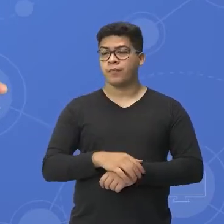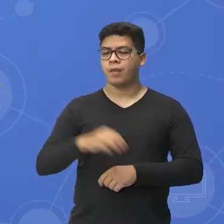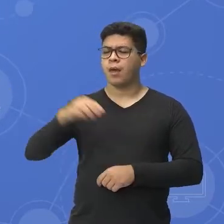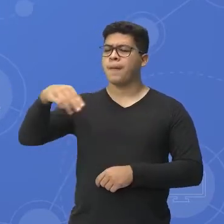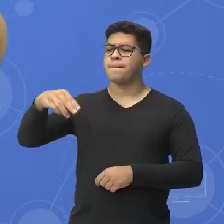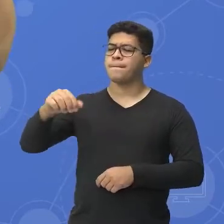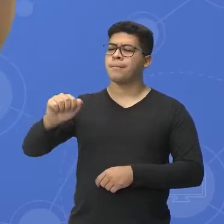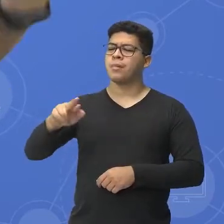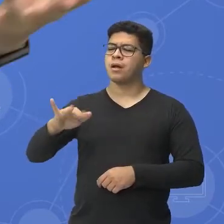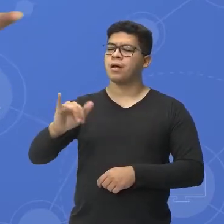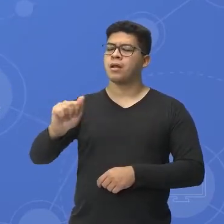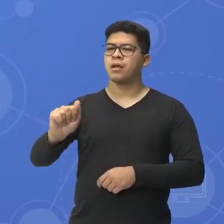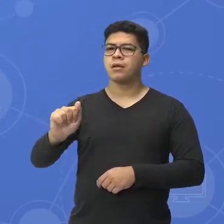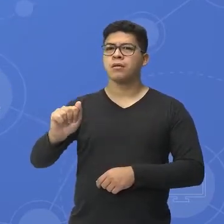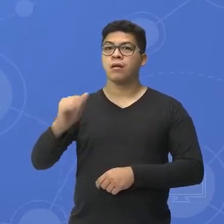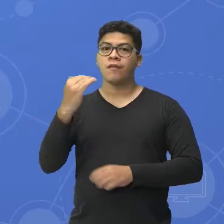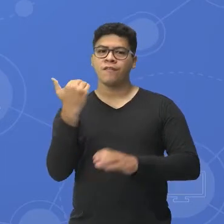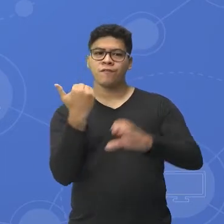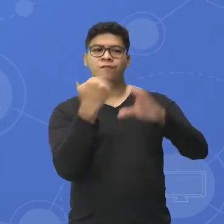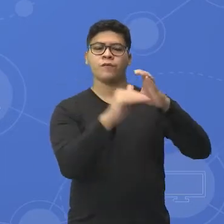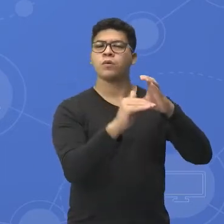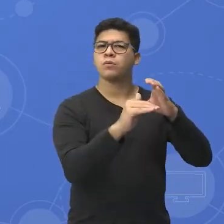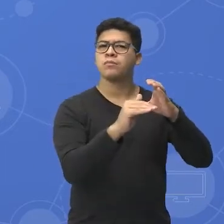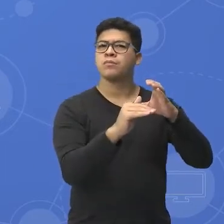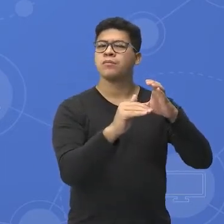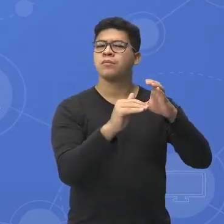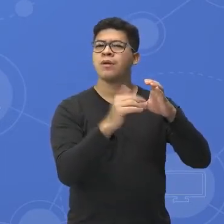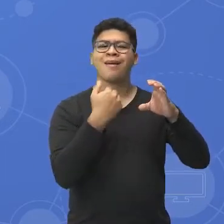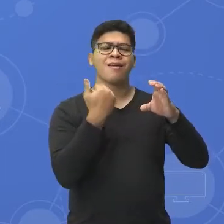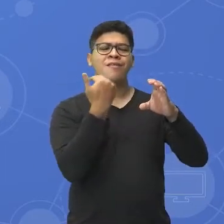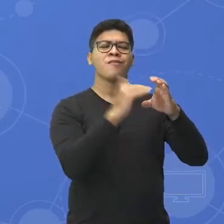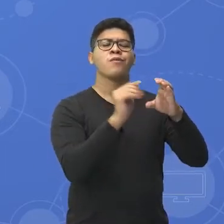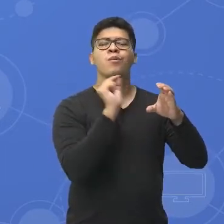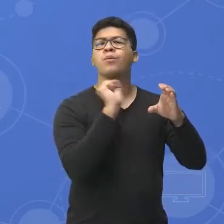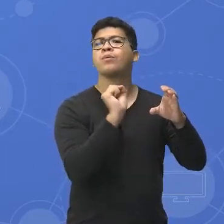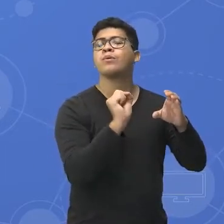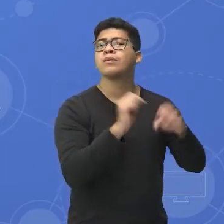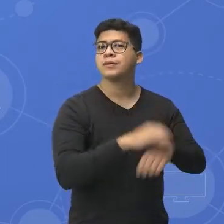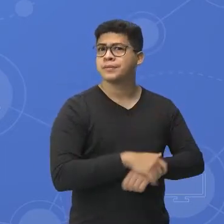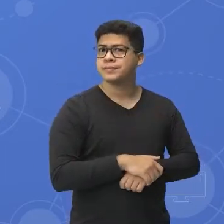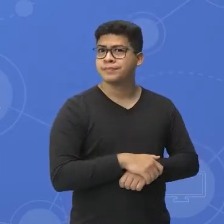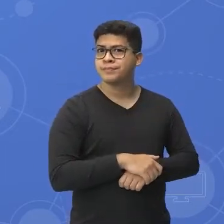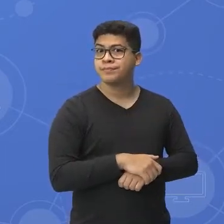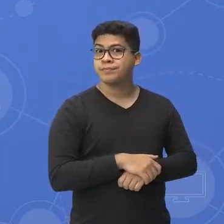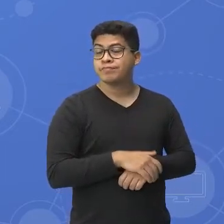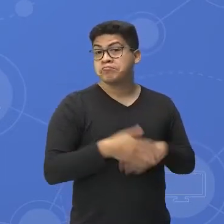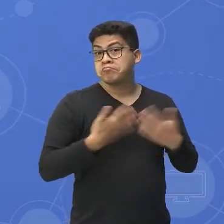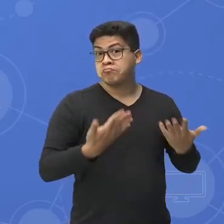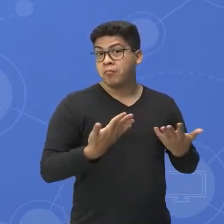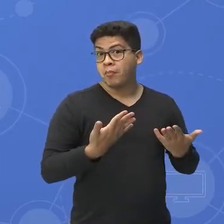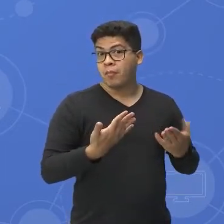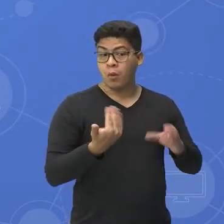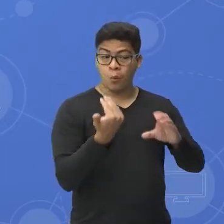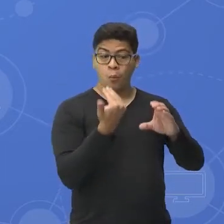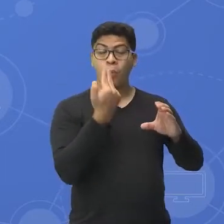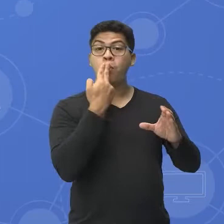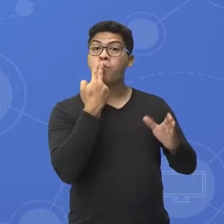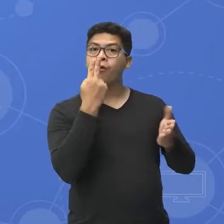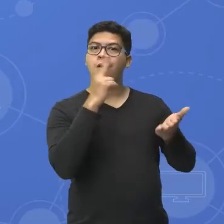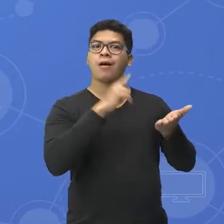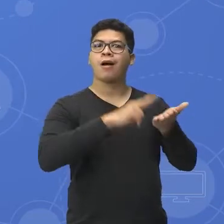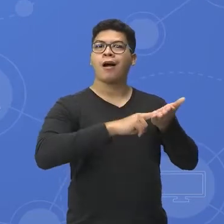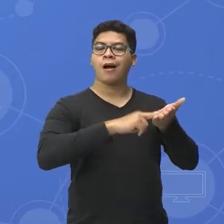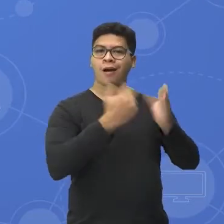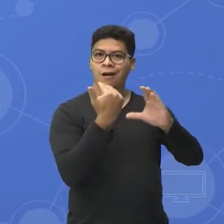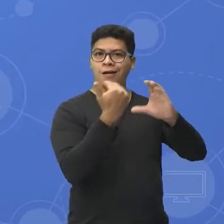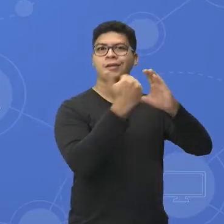quê? Né, a gente fica na dúvida, então necessita desse complemento. Por exemplo, Maria enviou uma carta. Ah, então a